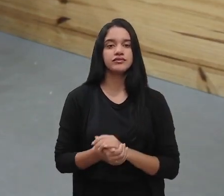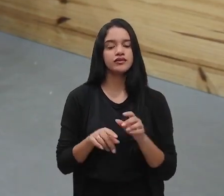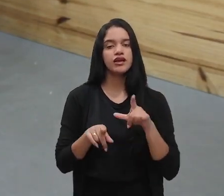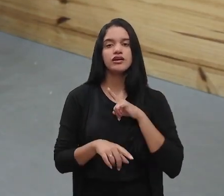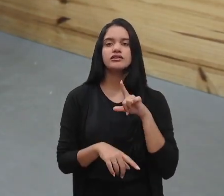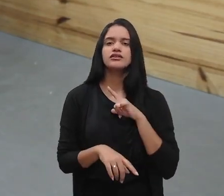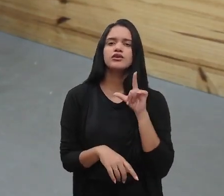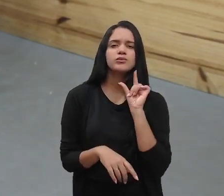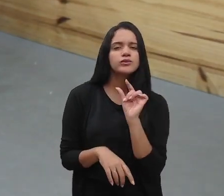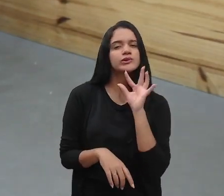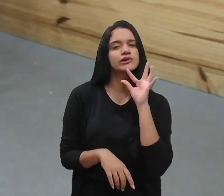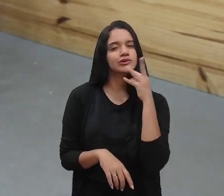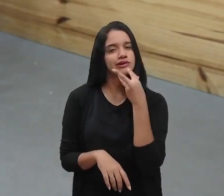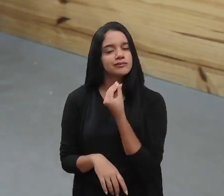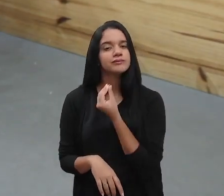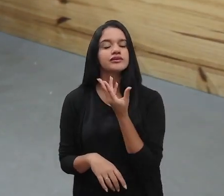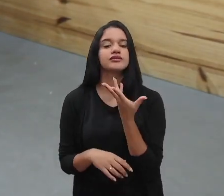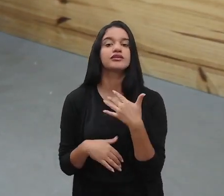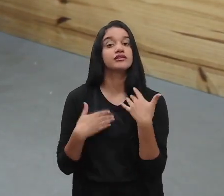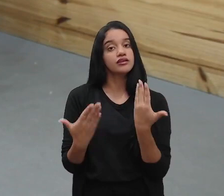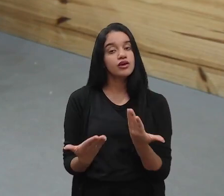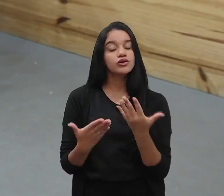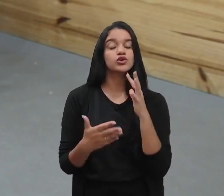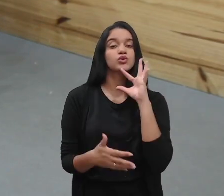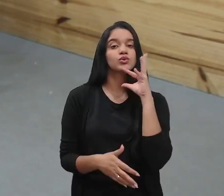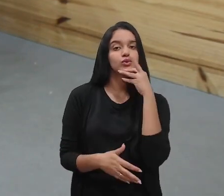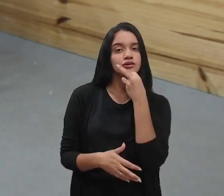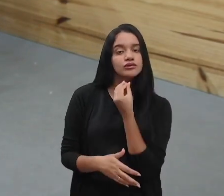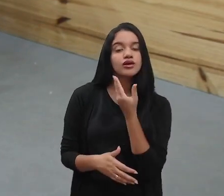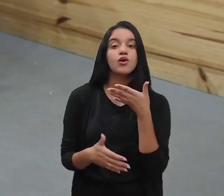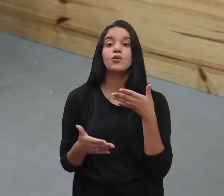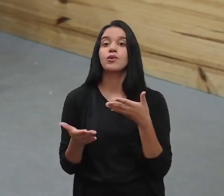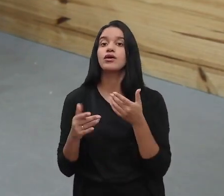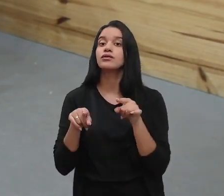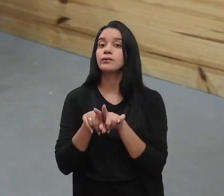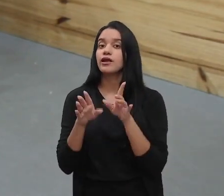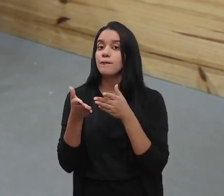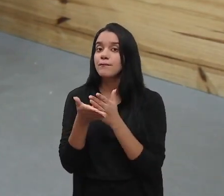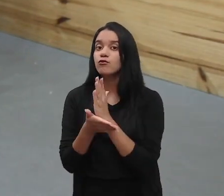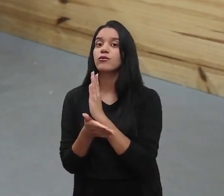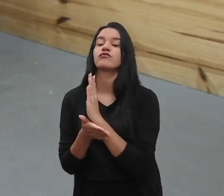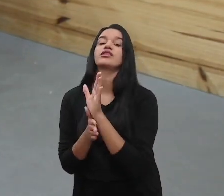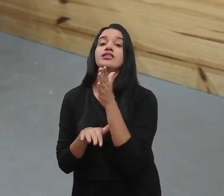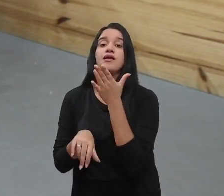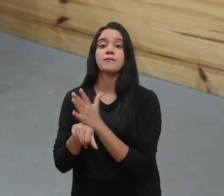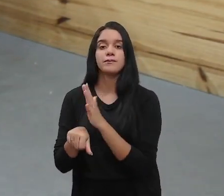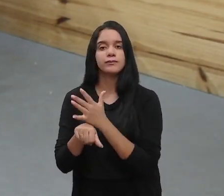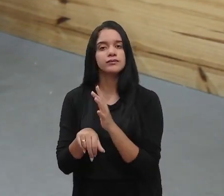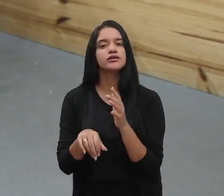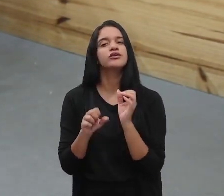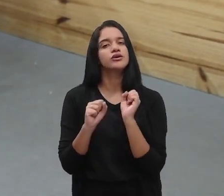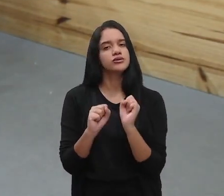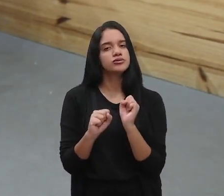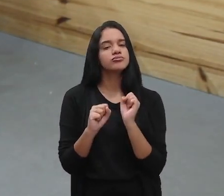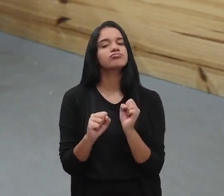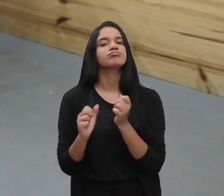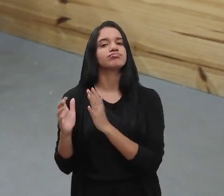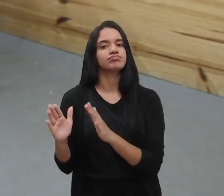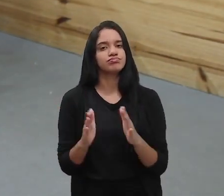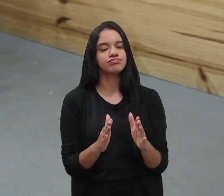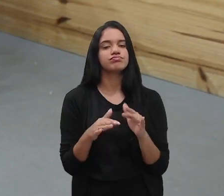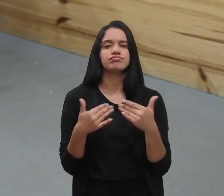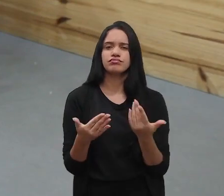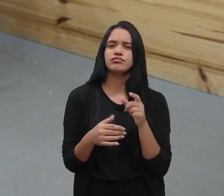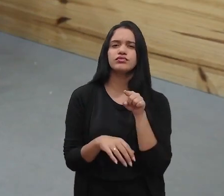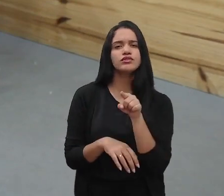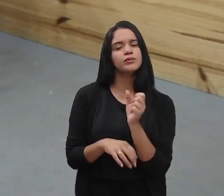de conhecimento para... Então, esses conhecimentos, sendo comprovados na prática, podem minimizar muito, não é, o processo. E aí, você